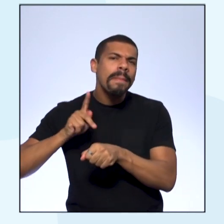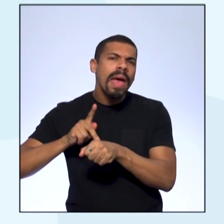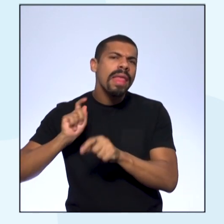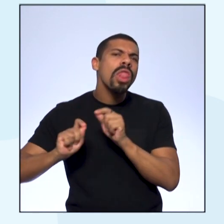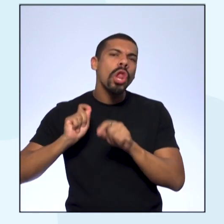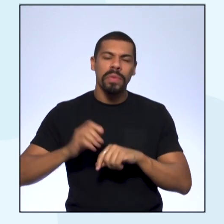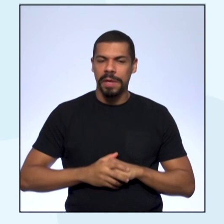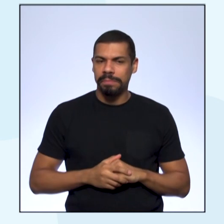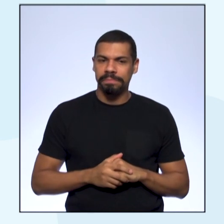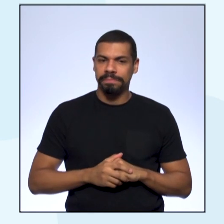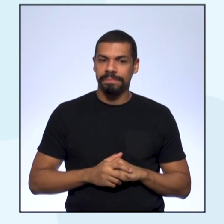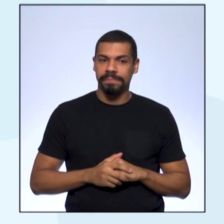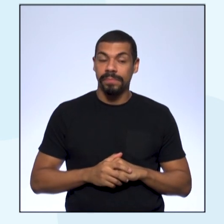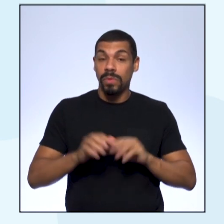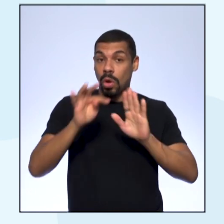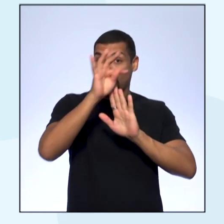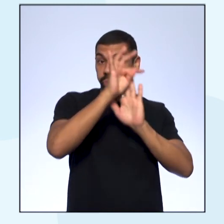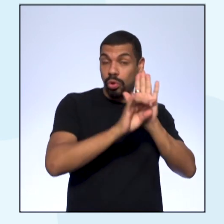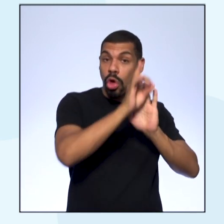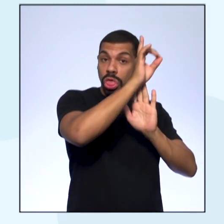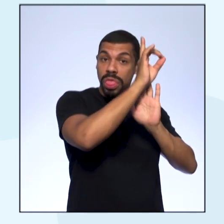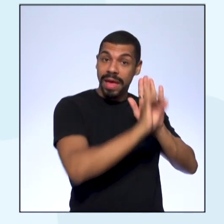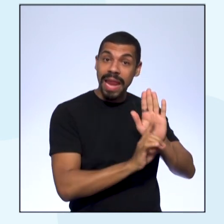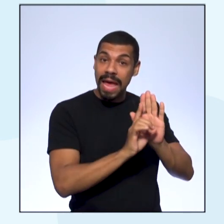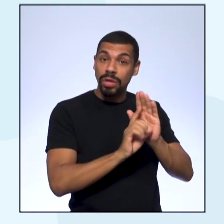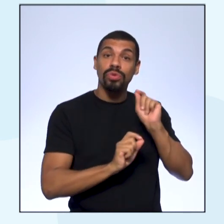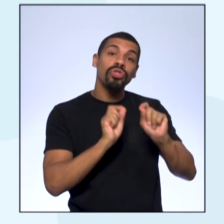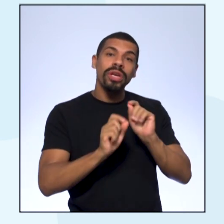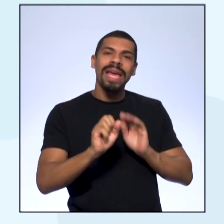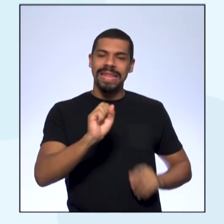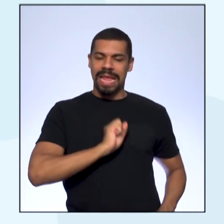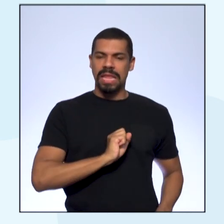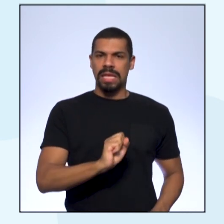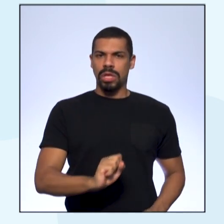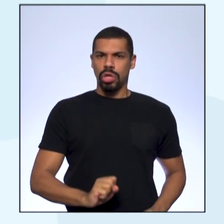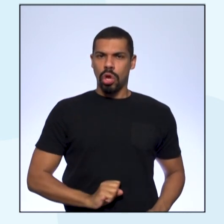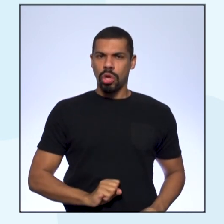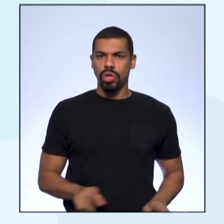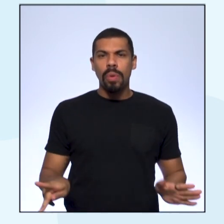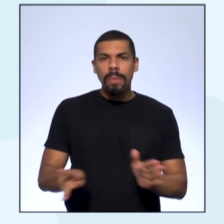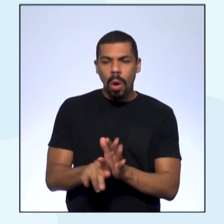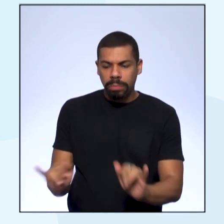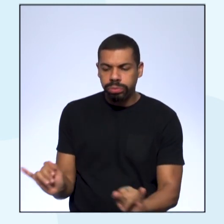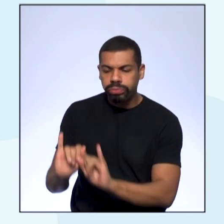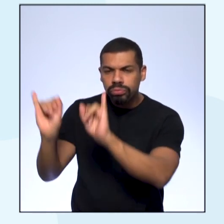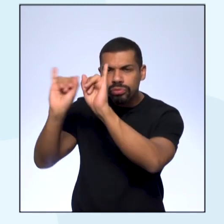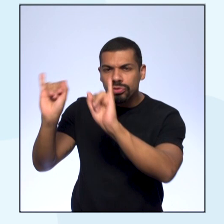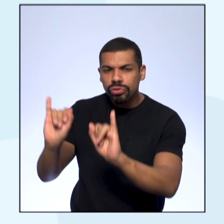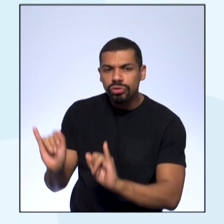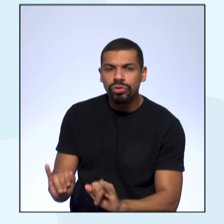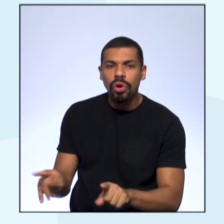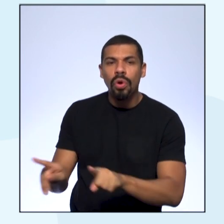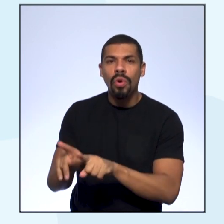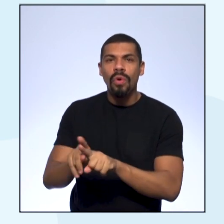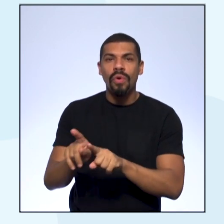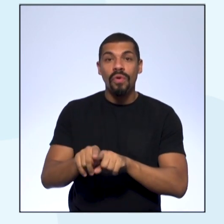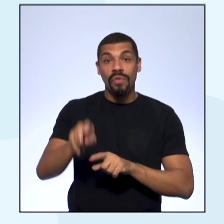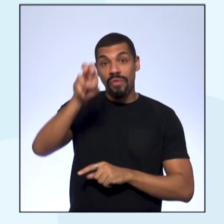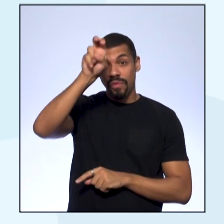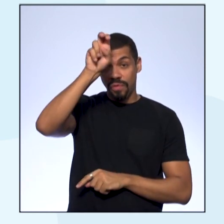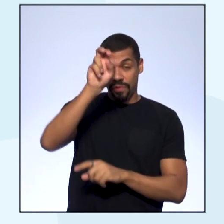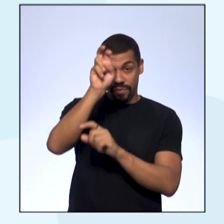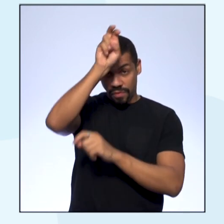de sacerdotes estabelecendo culto ao faraó Ptolomeu V no primeiro aniversário de sua coroação, o que